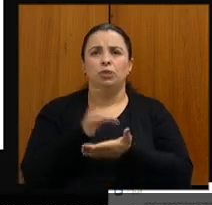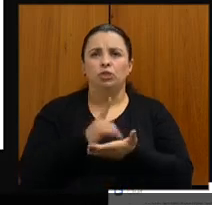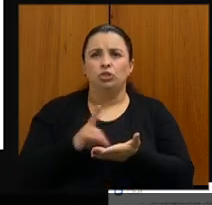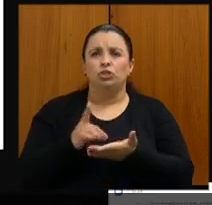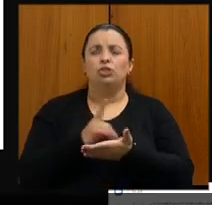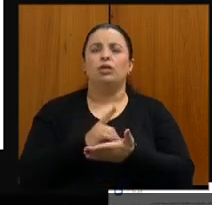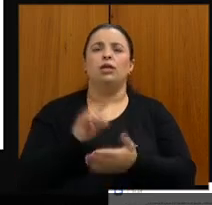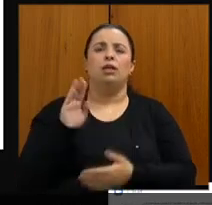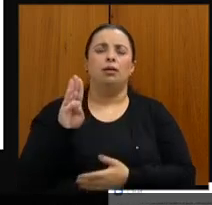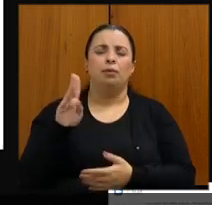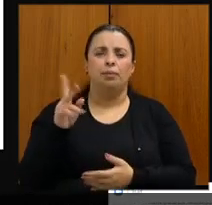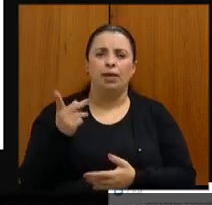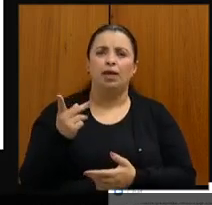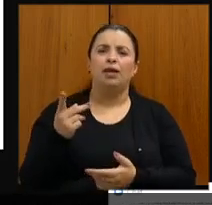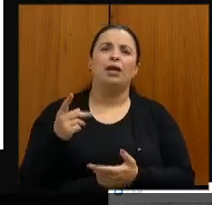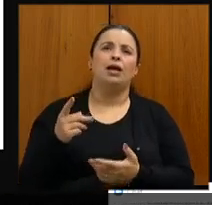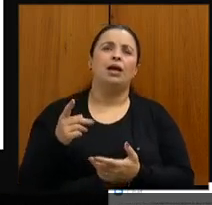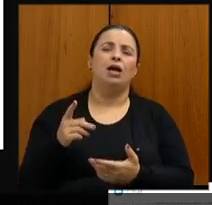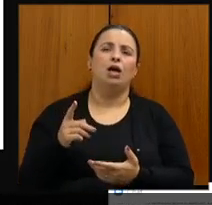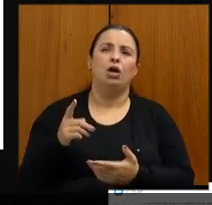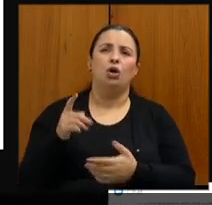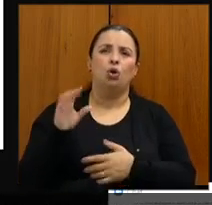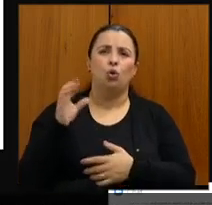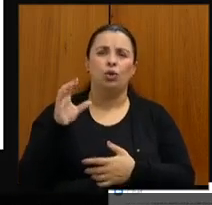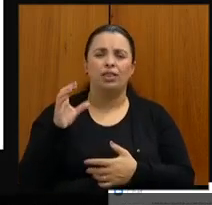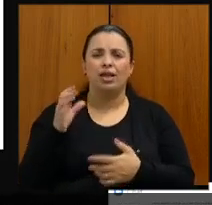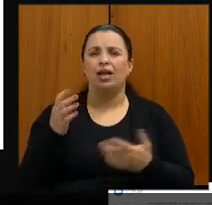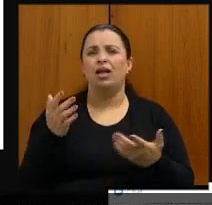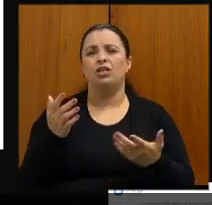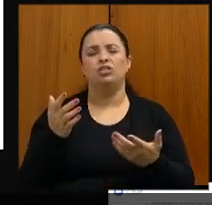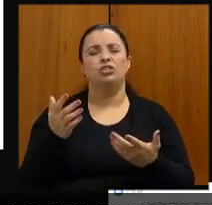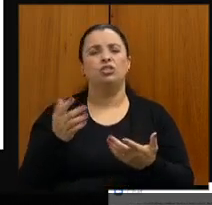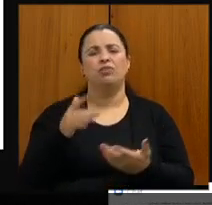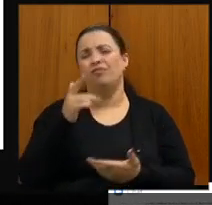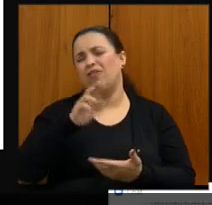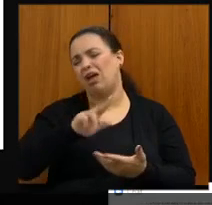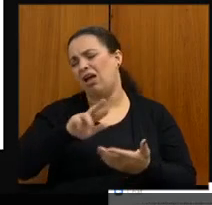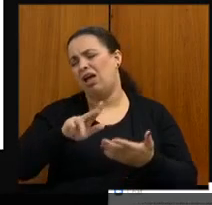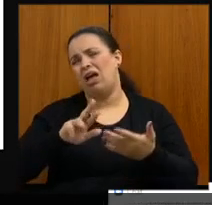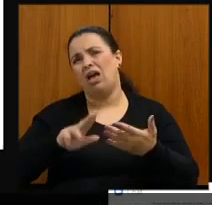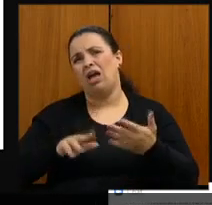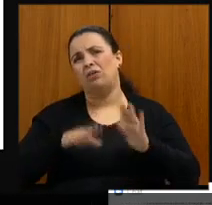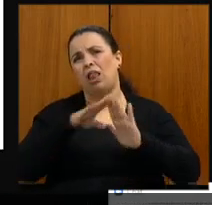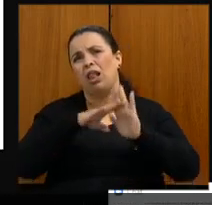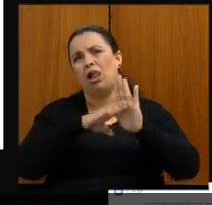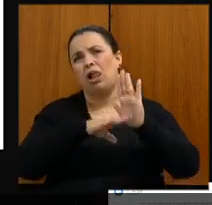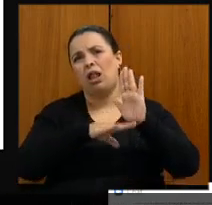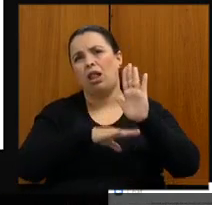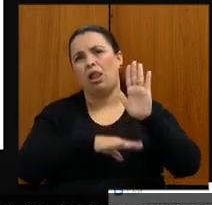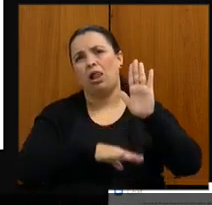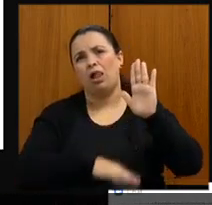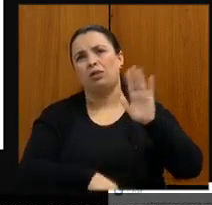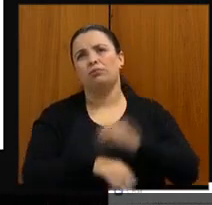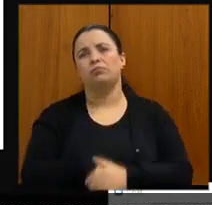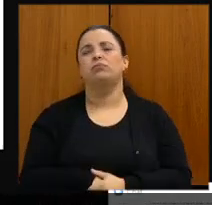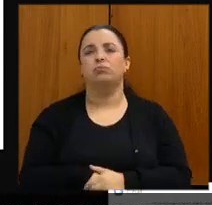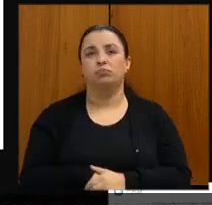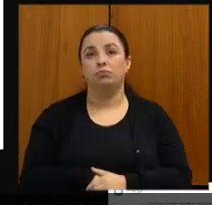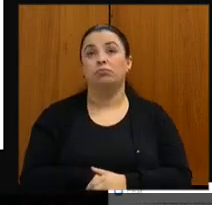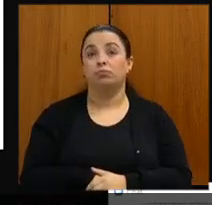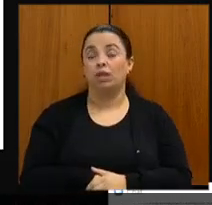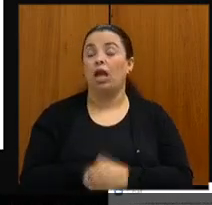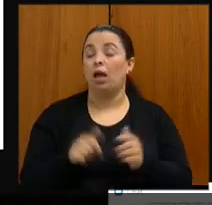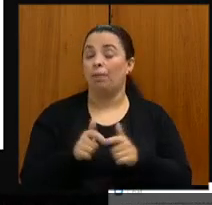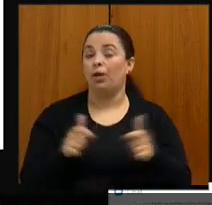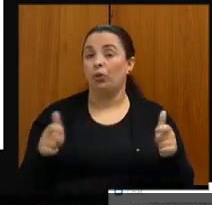Divinópolis Esmeraldas Formoso Grão Mogol dentre vários outros todos esses que estão aí na listagem é a maioria